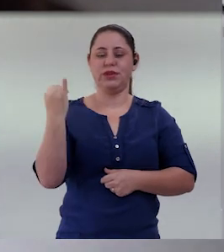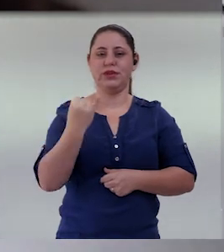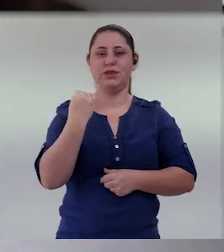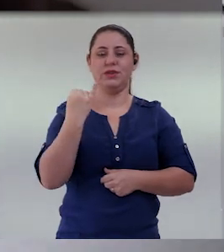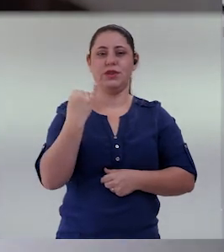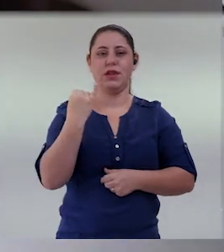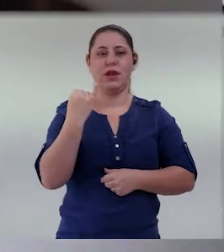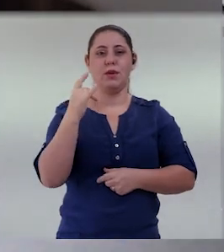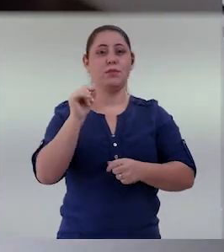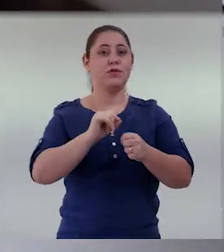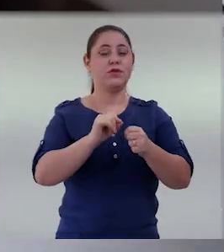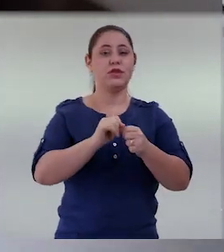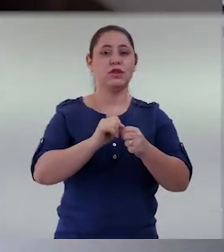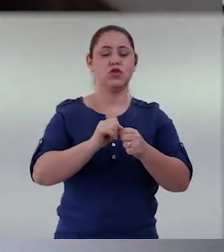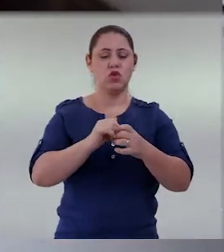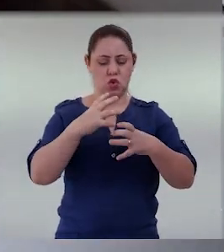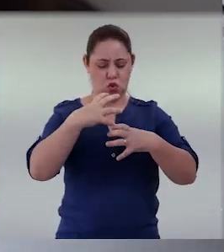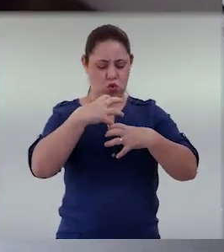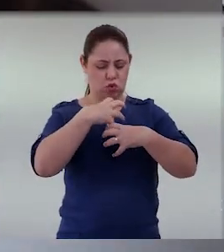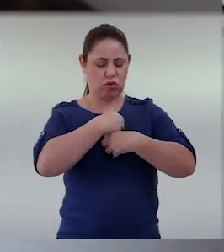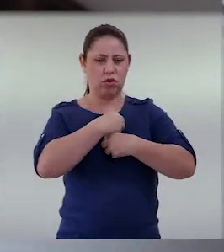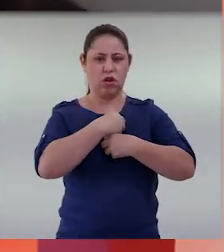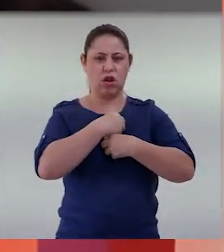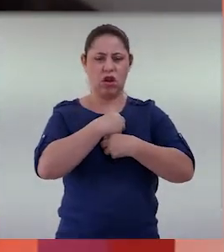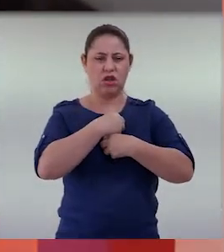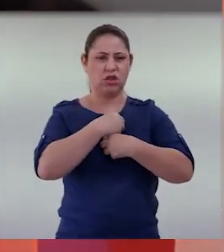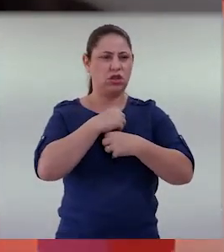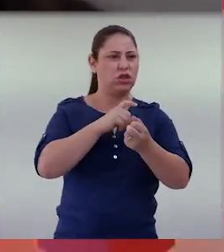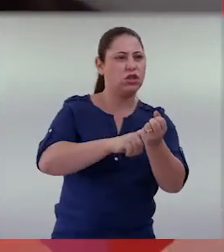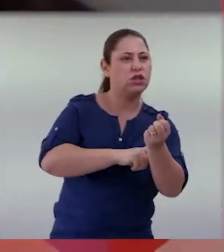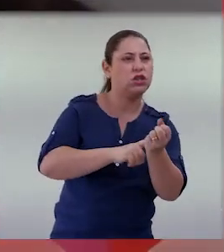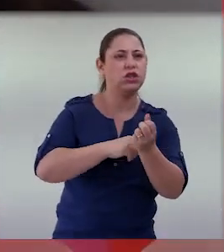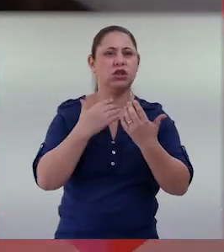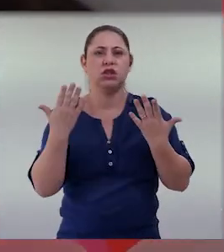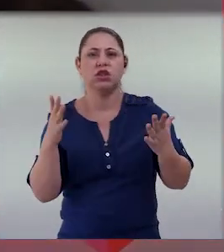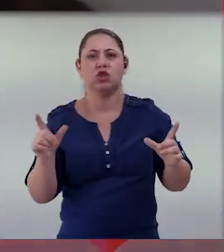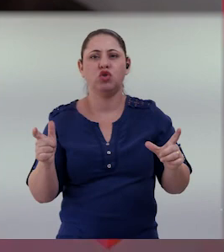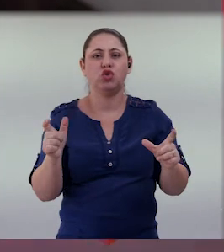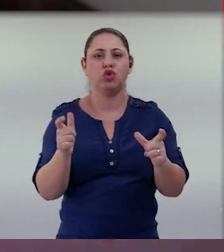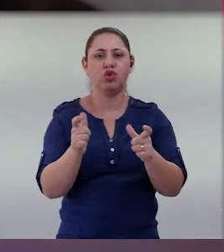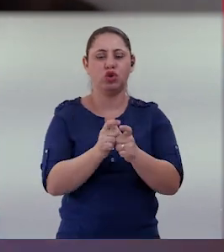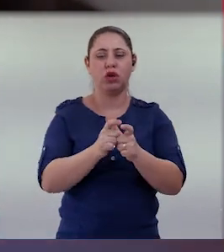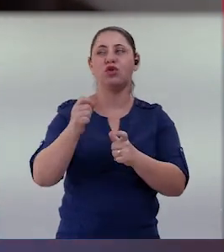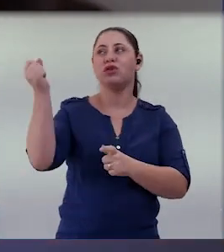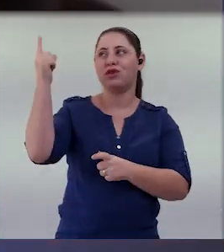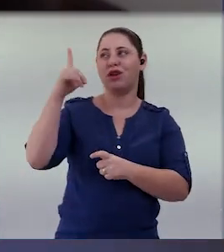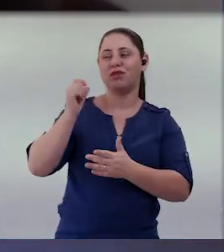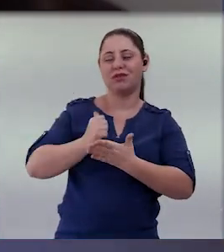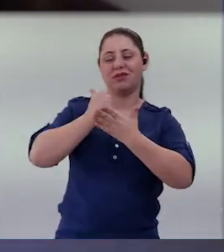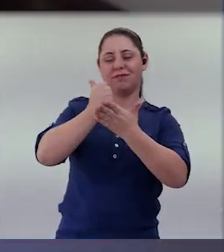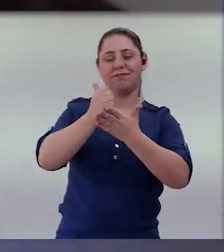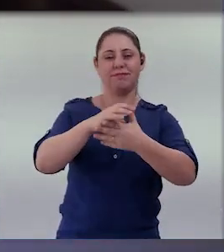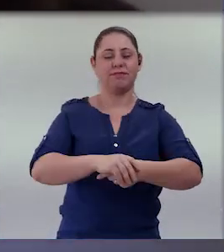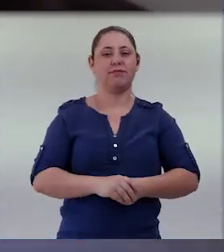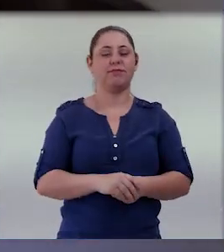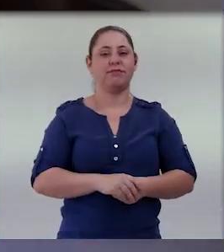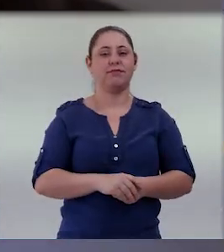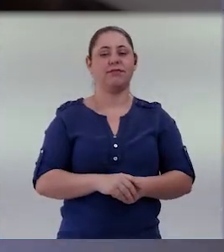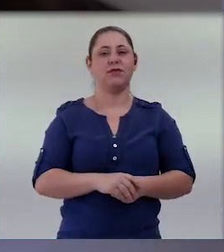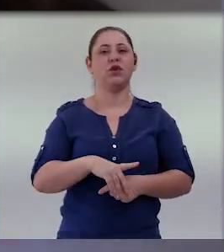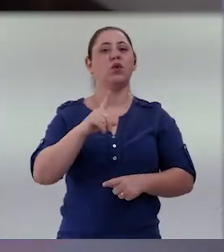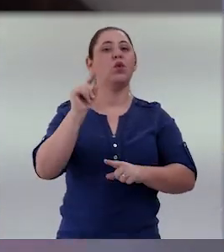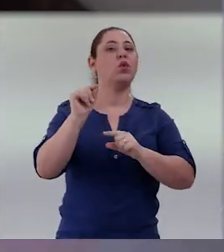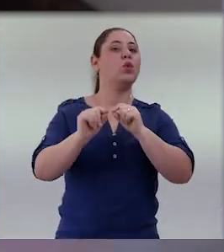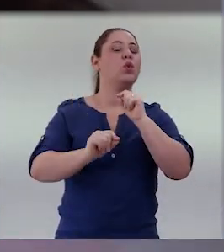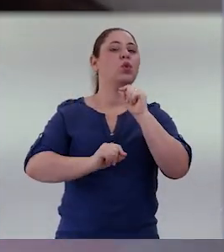também, é muito importante para driblar essa depressão, essa ansiedade, enfim, o sol ajuda